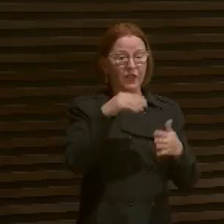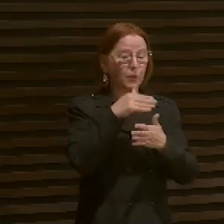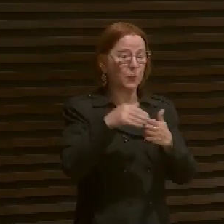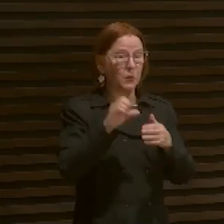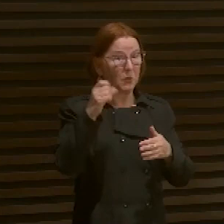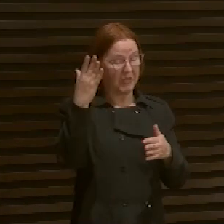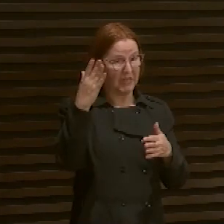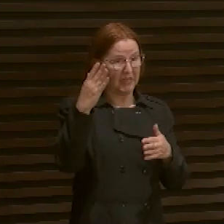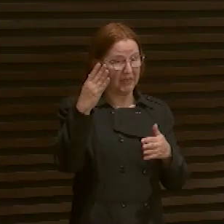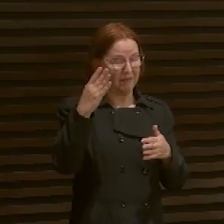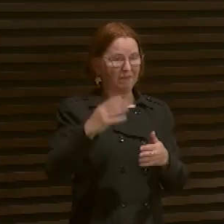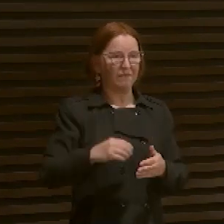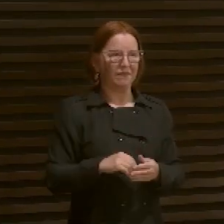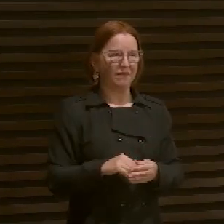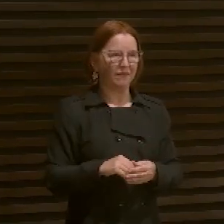acontecendo por aí.